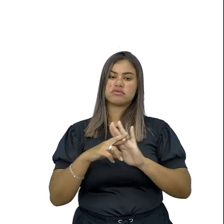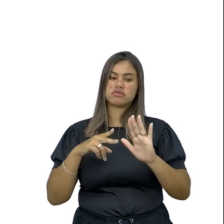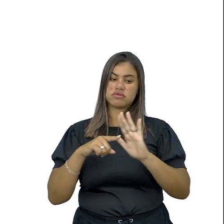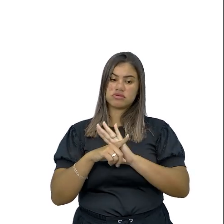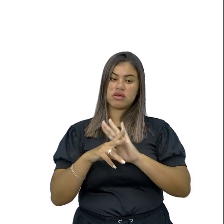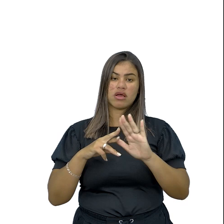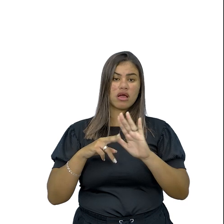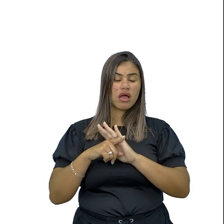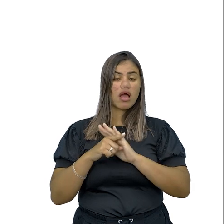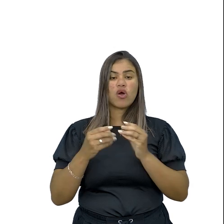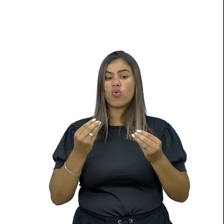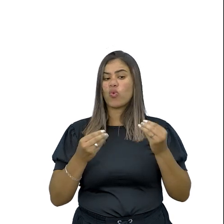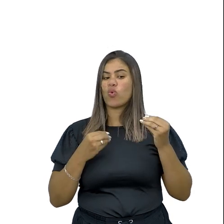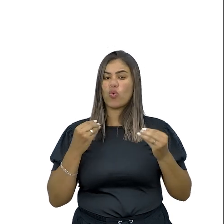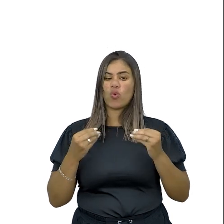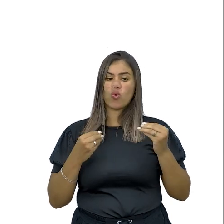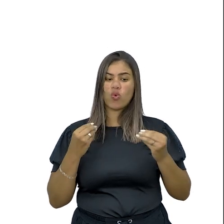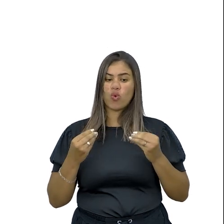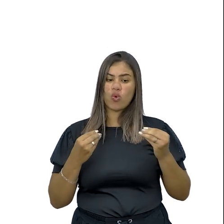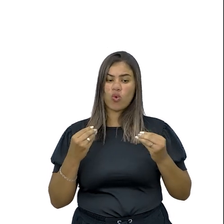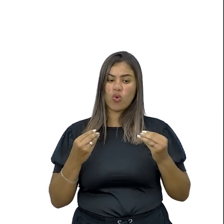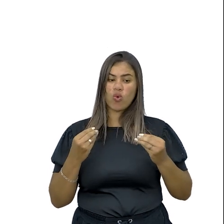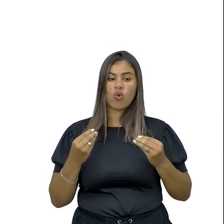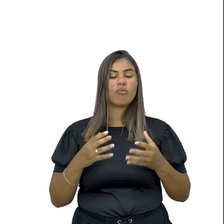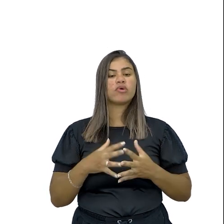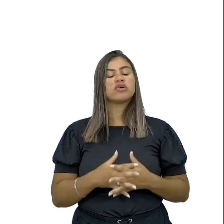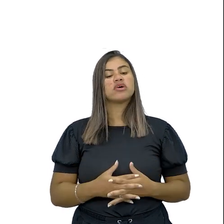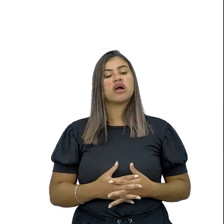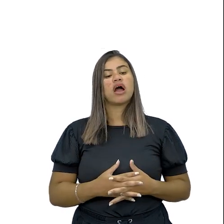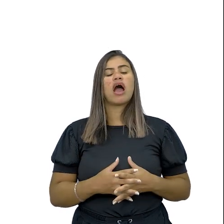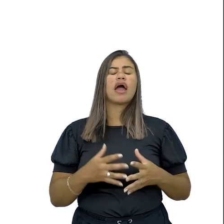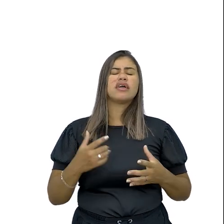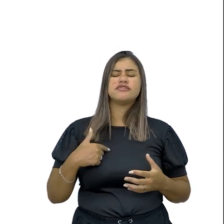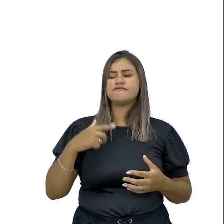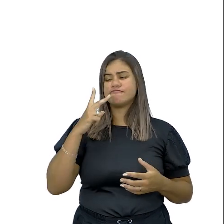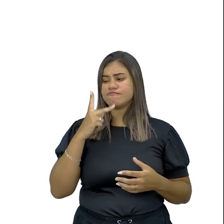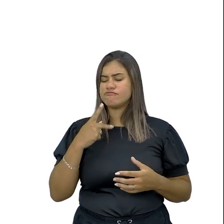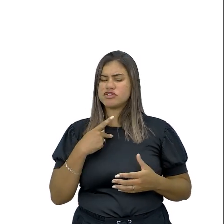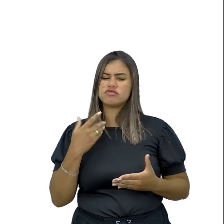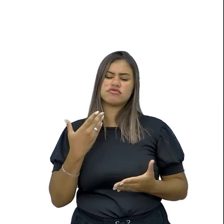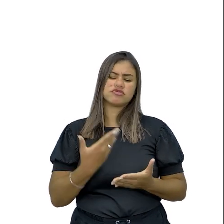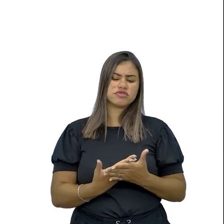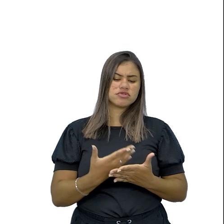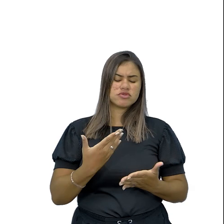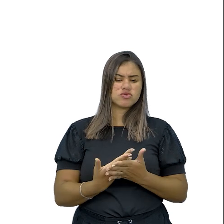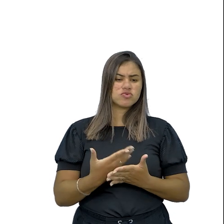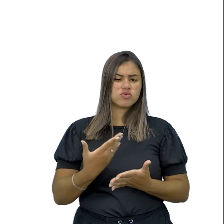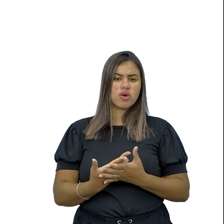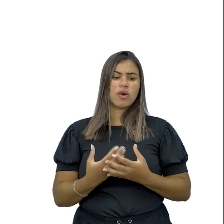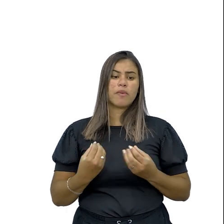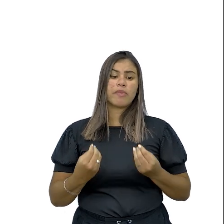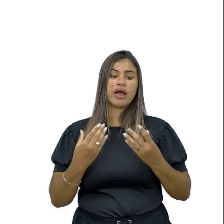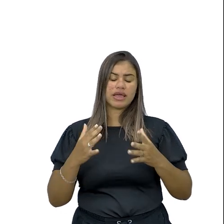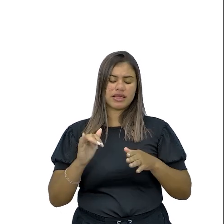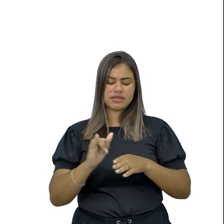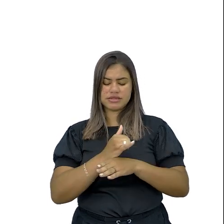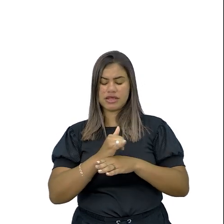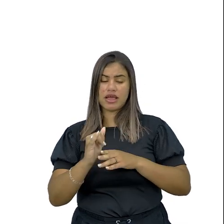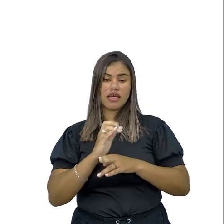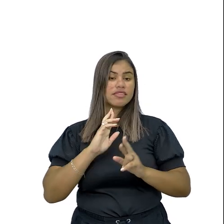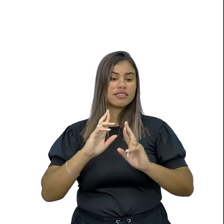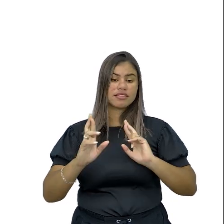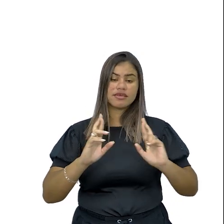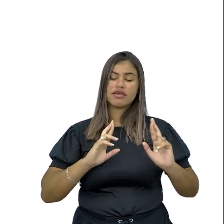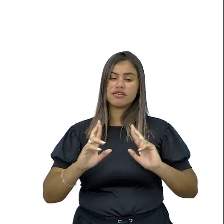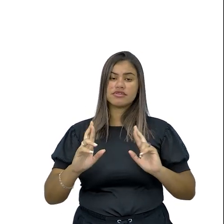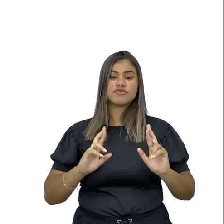buscar resposta para aquilo de forma autônoma, e aí ele traça as estratégias para chegar numa solução para aquilo